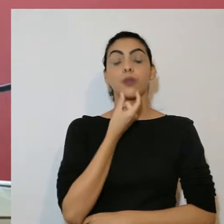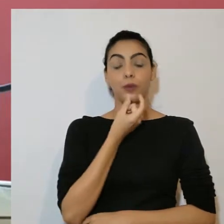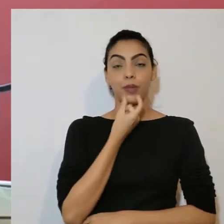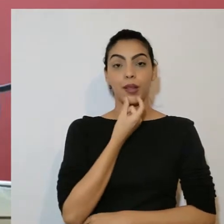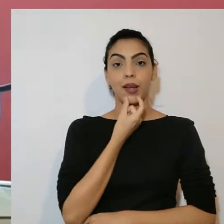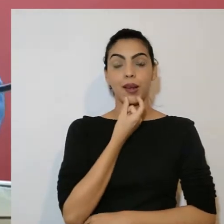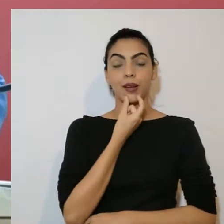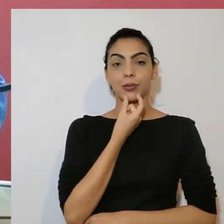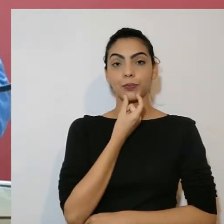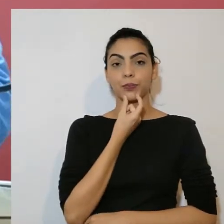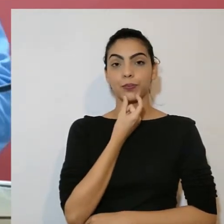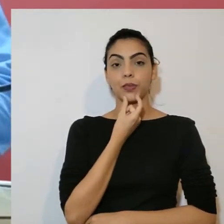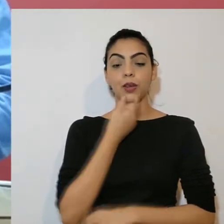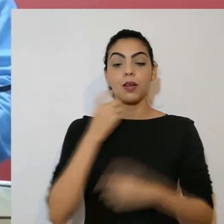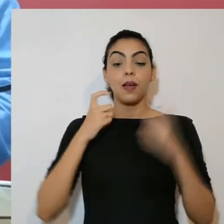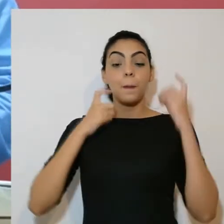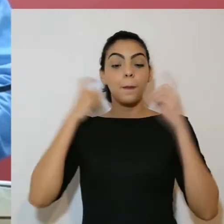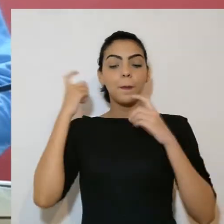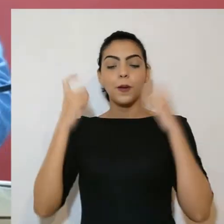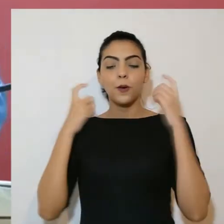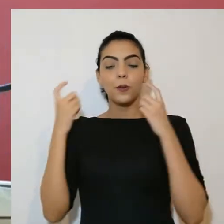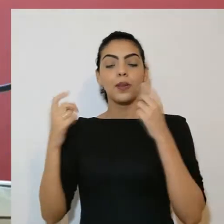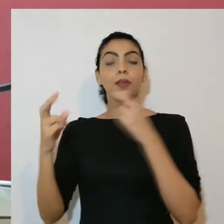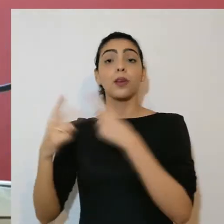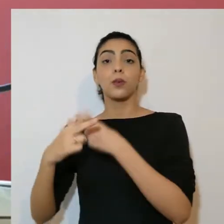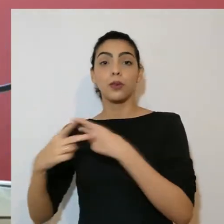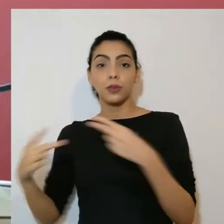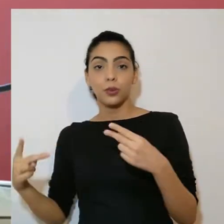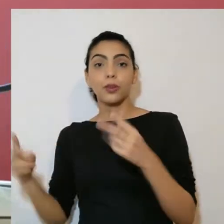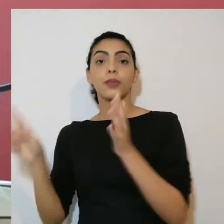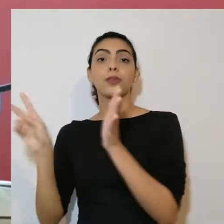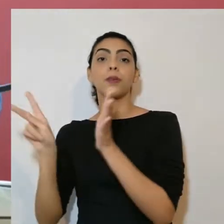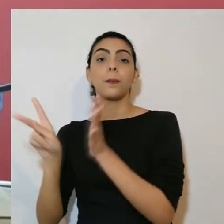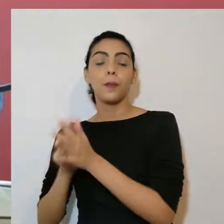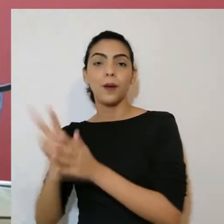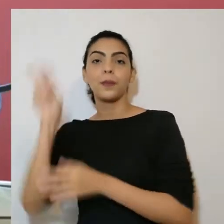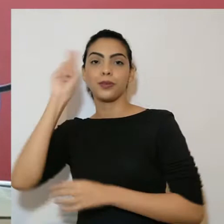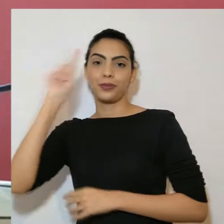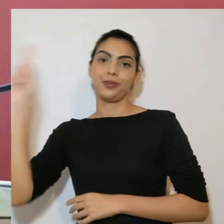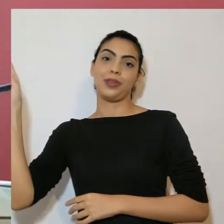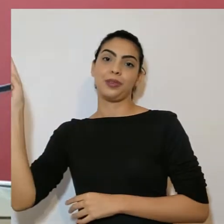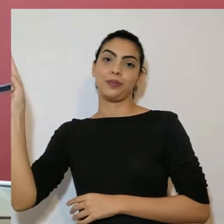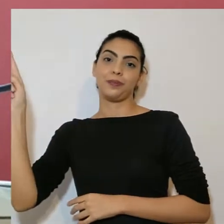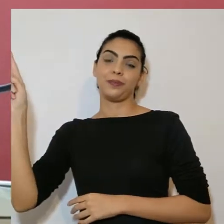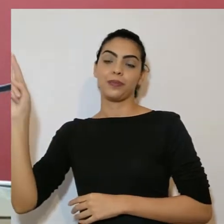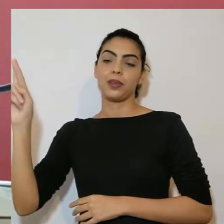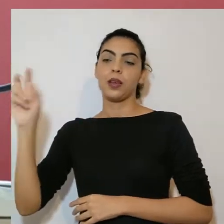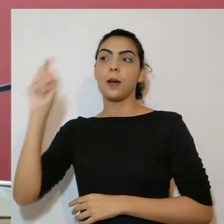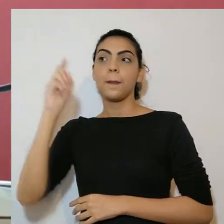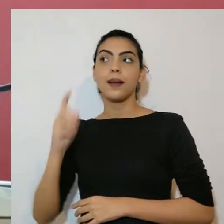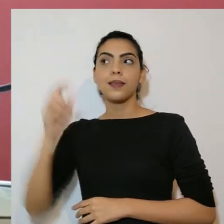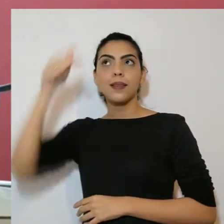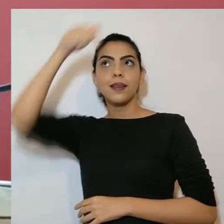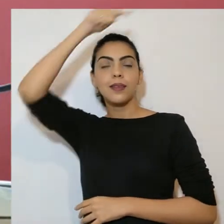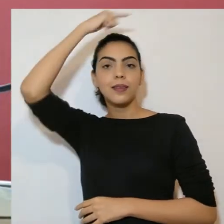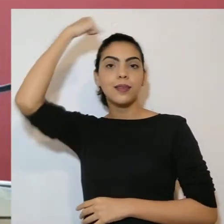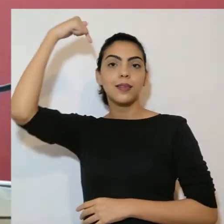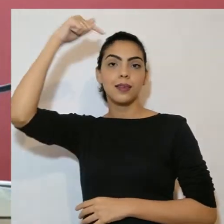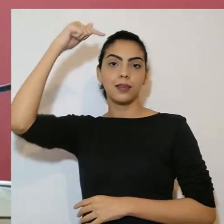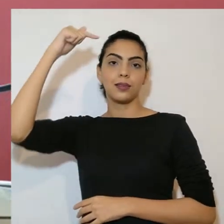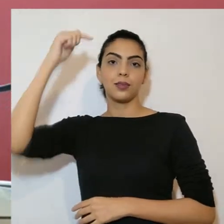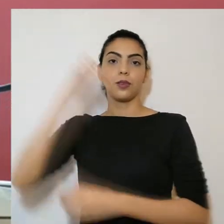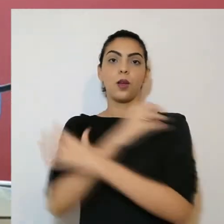não casada como a virgem preocupam-se com as coisas do Senhor, para